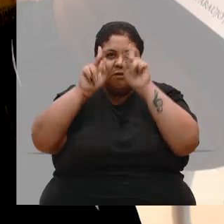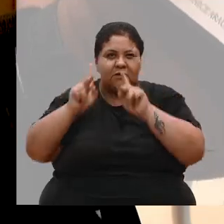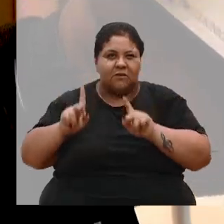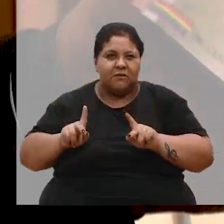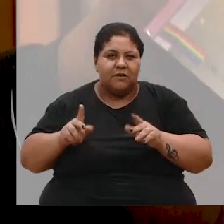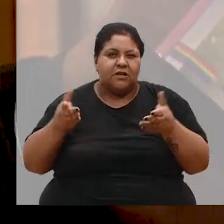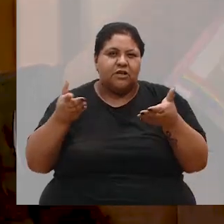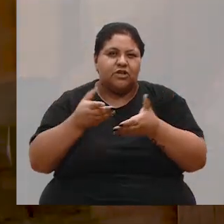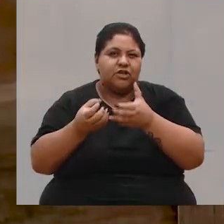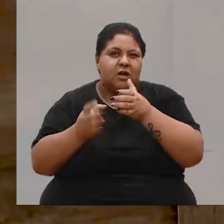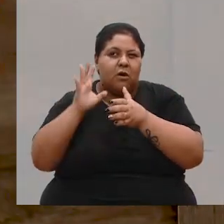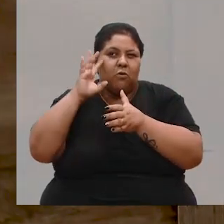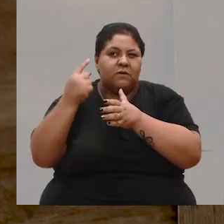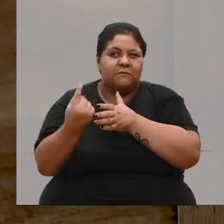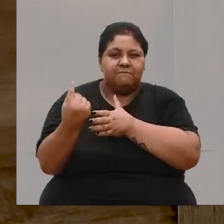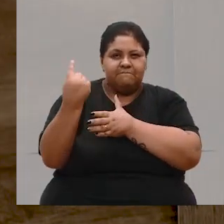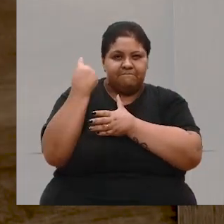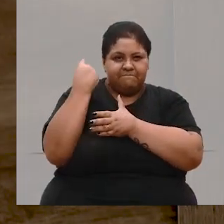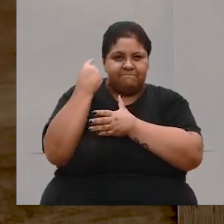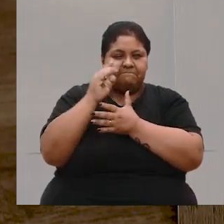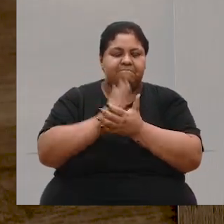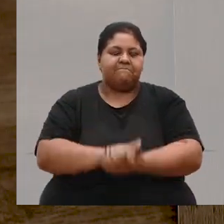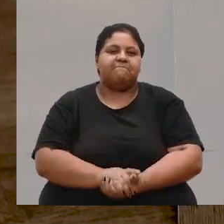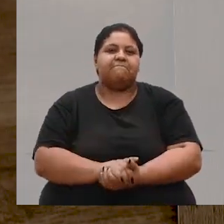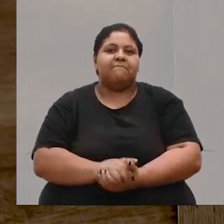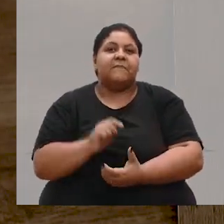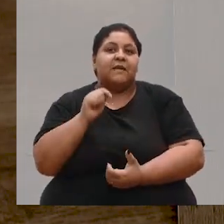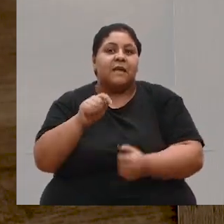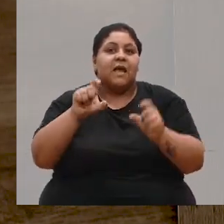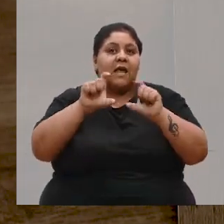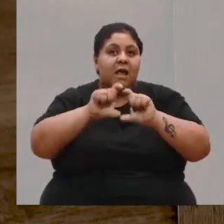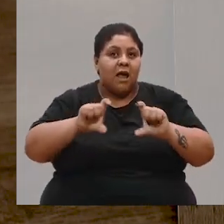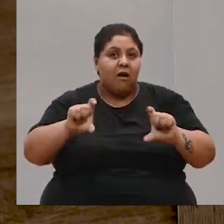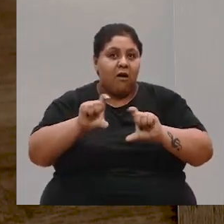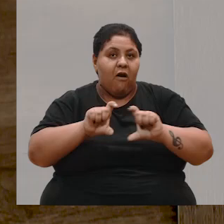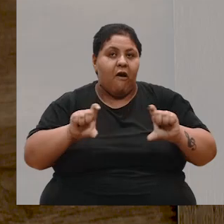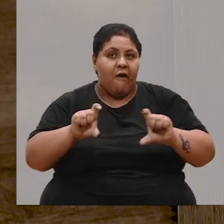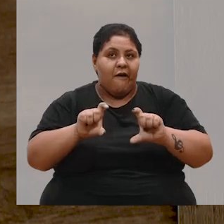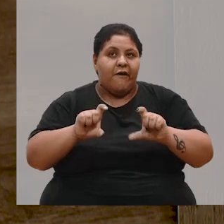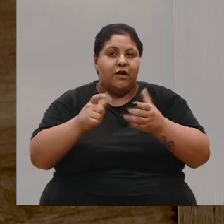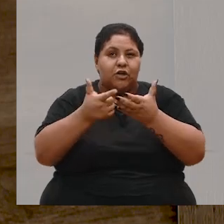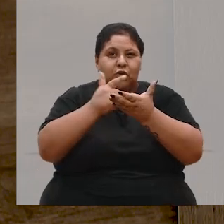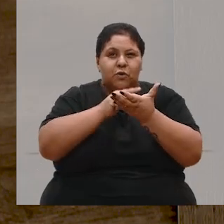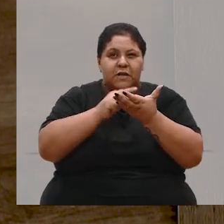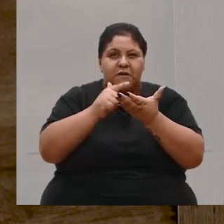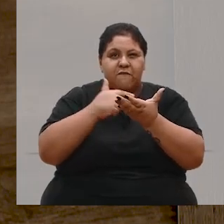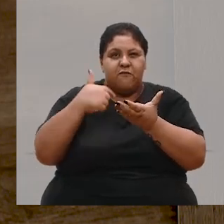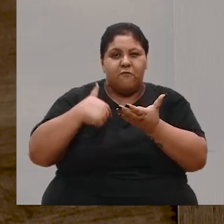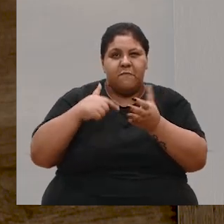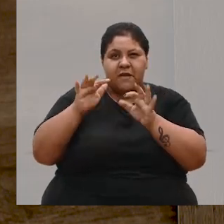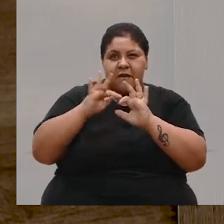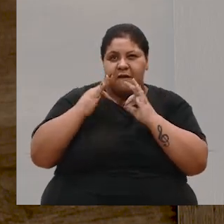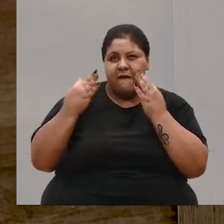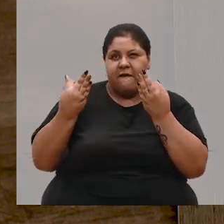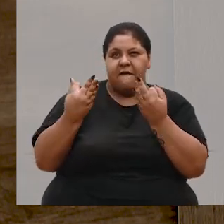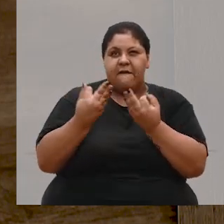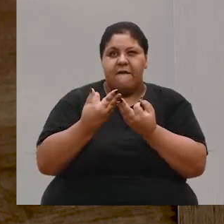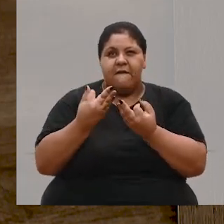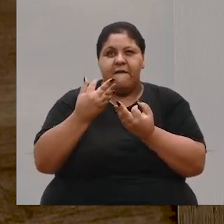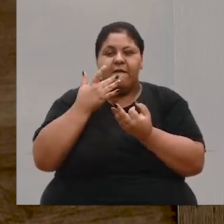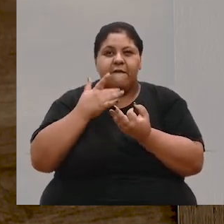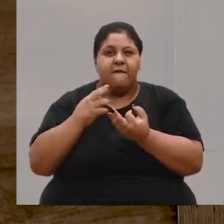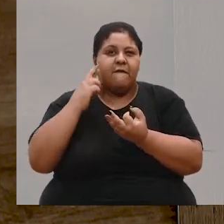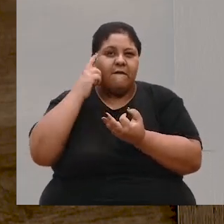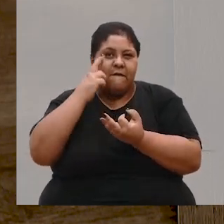dia existiu. Esses são alguns dos trechos de Minha Família em Tons de Rosa, obra em vias de